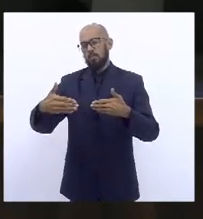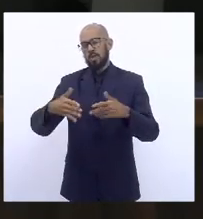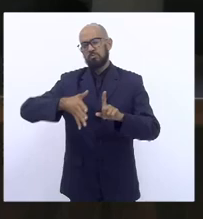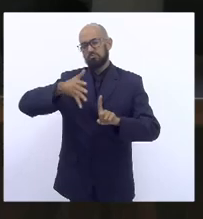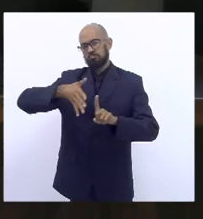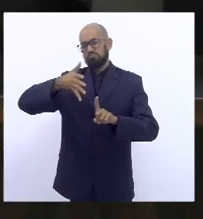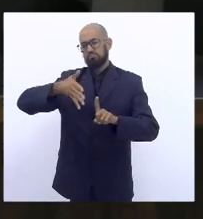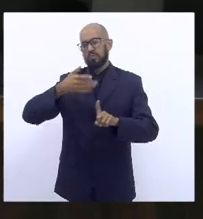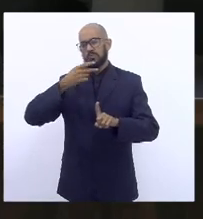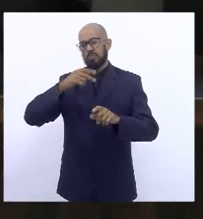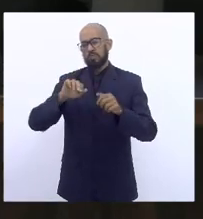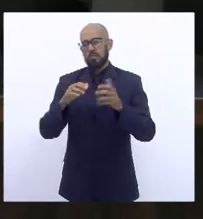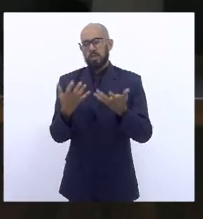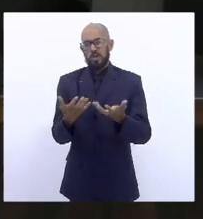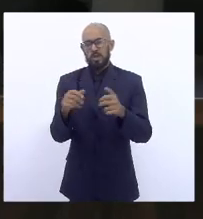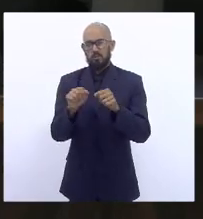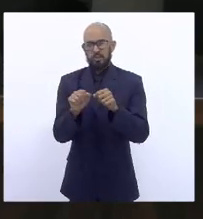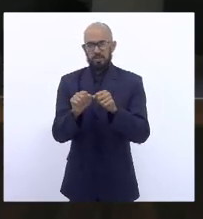de hoje, e